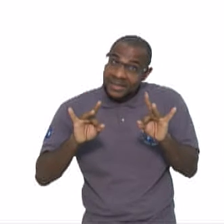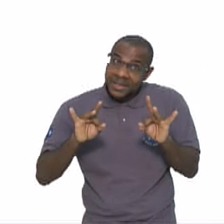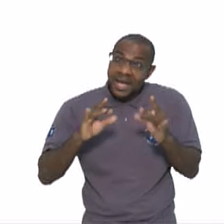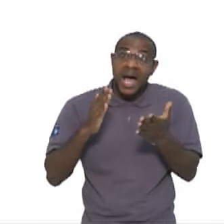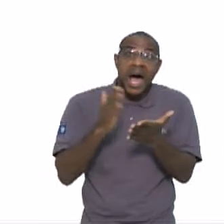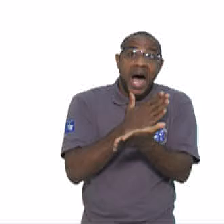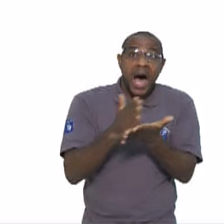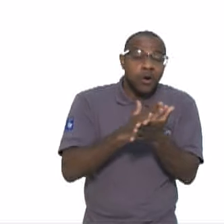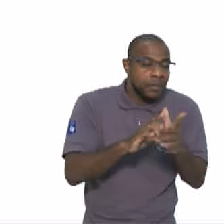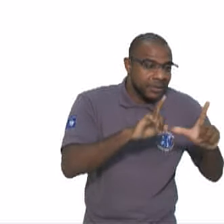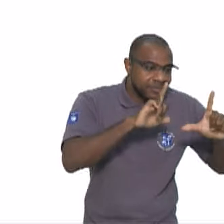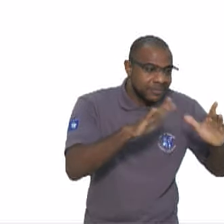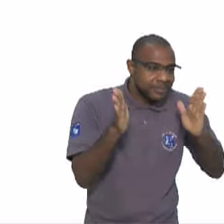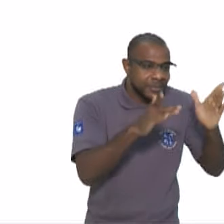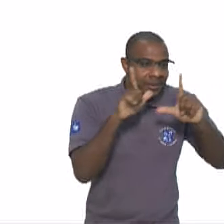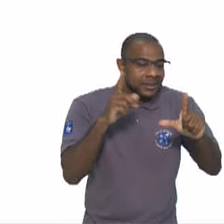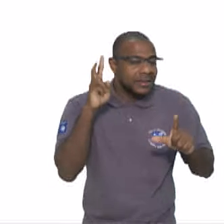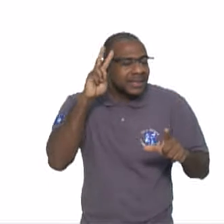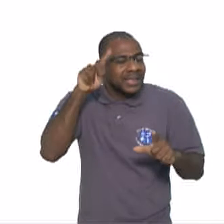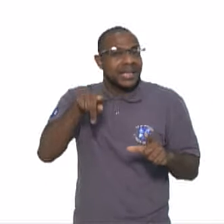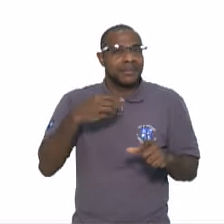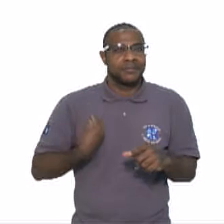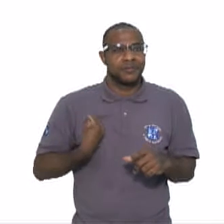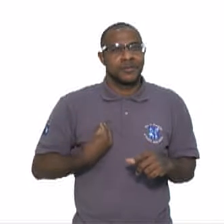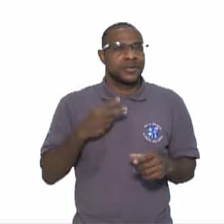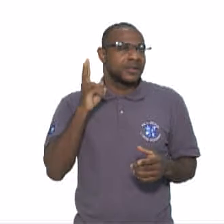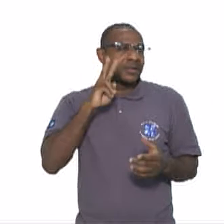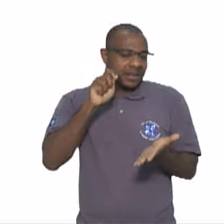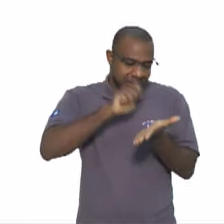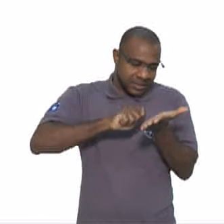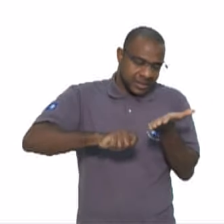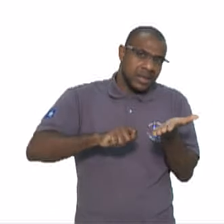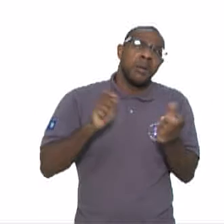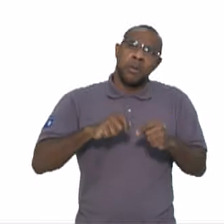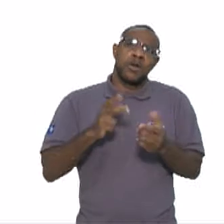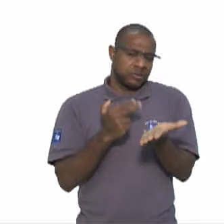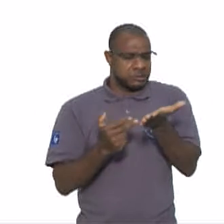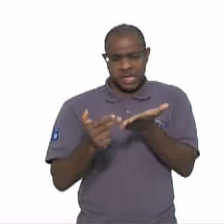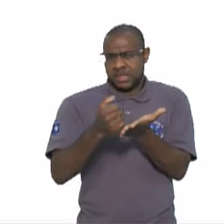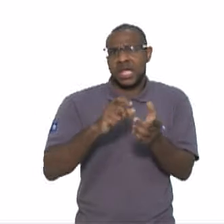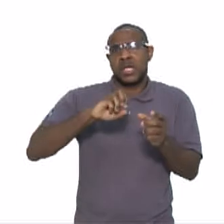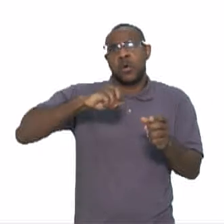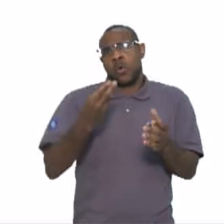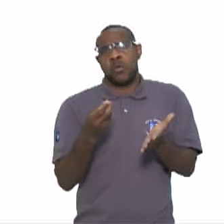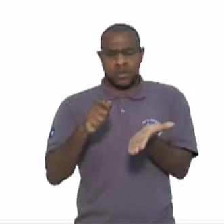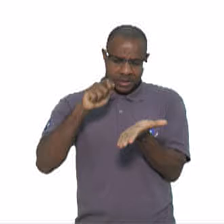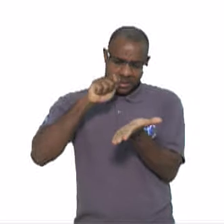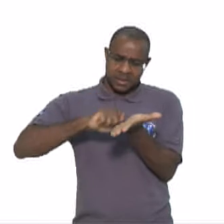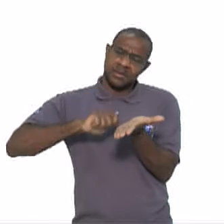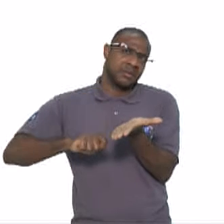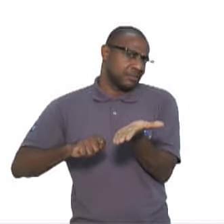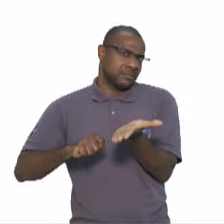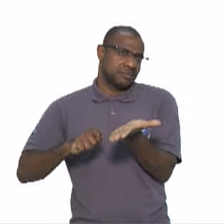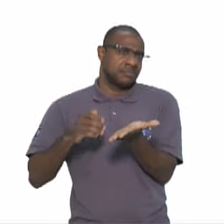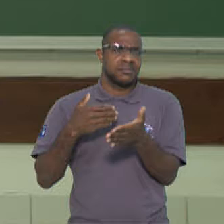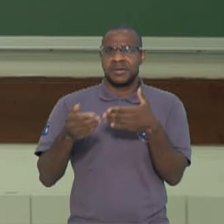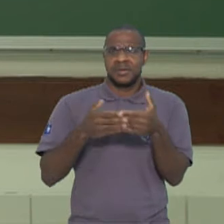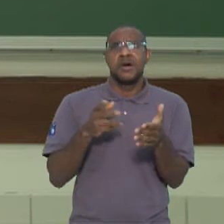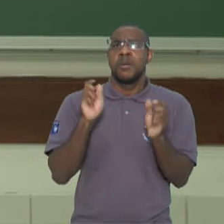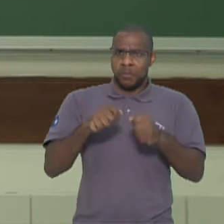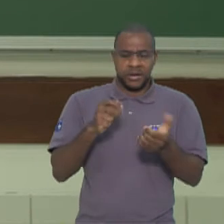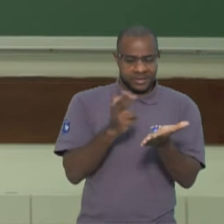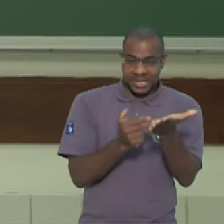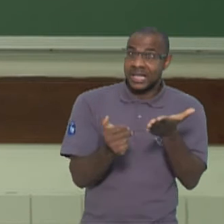das cenas que lhe vem à cabeça. Pode ser na forma de desenho ou escrita, né? Eu coloquei descreva, mas você pode tanto desenhar ou